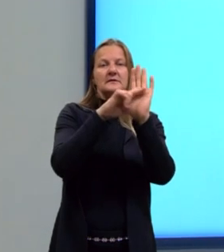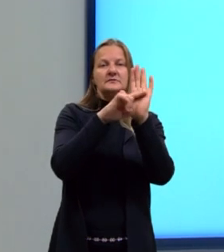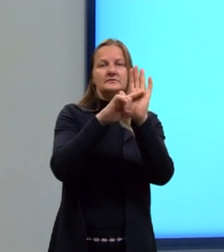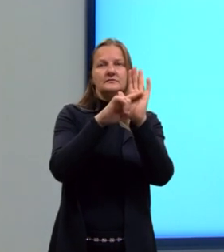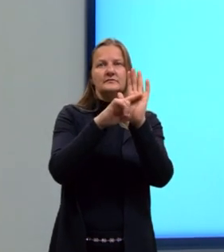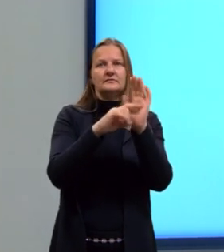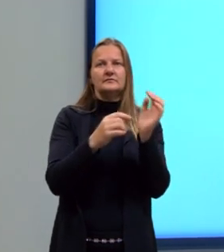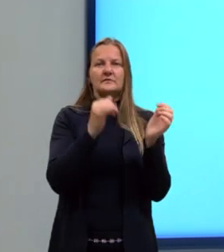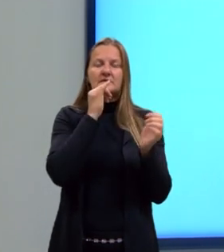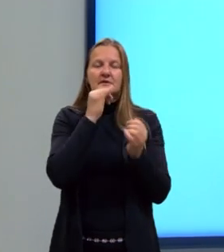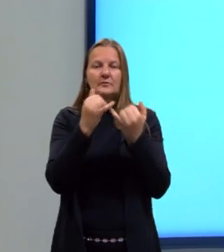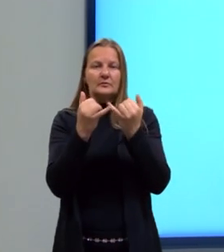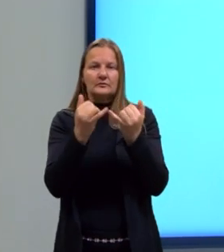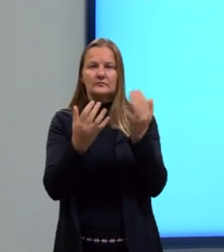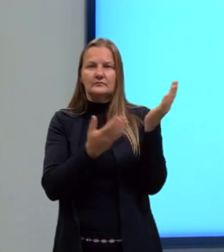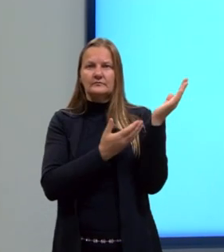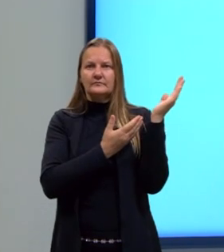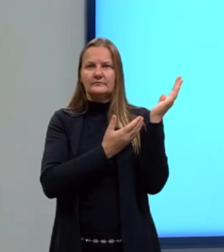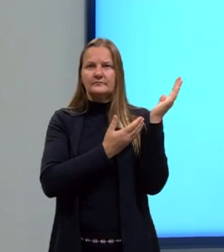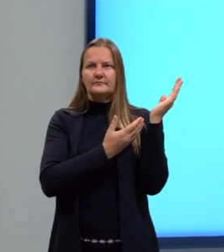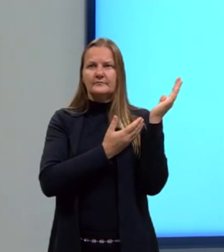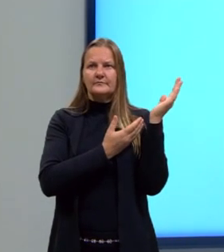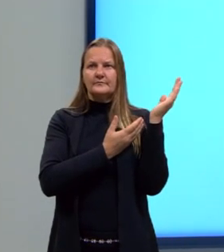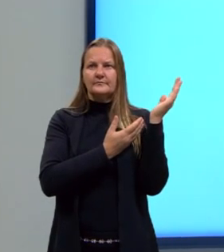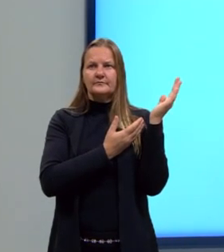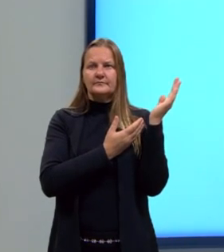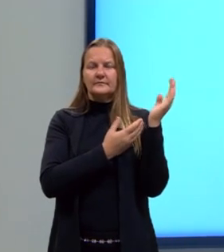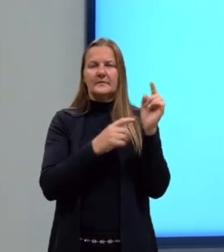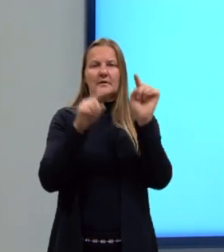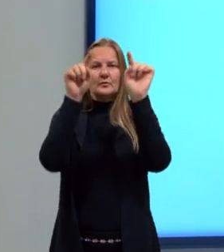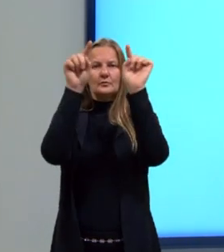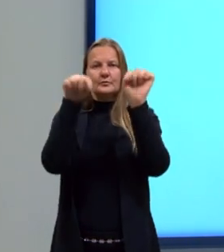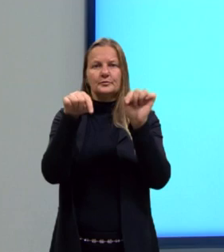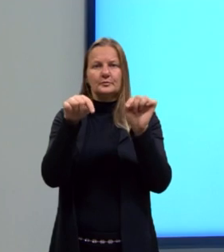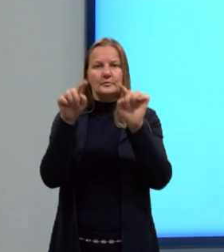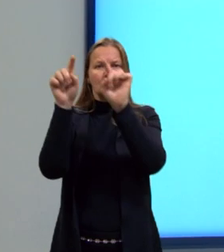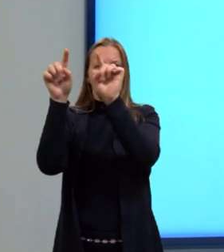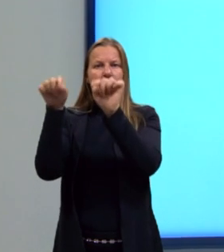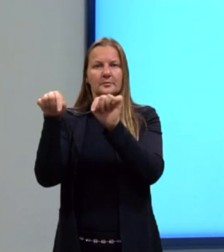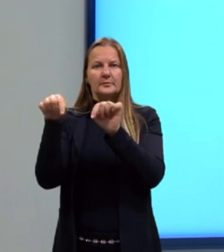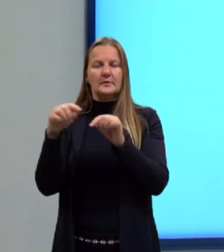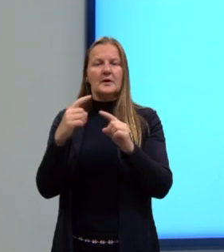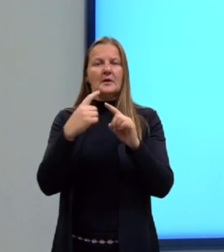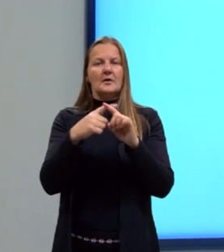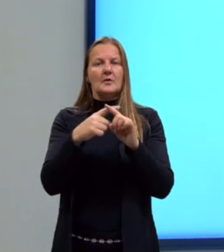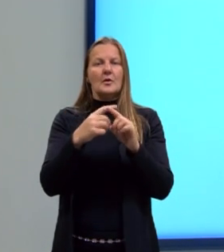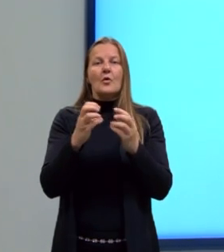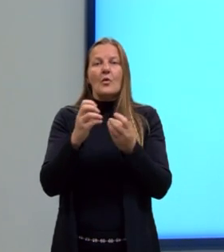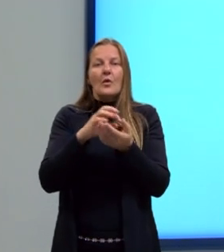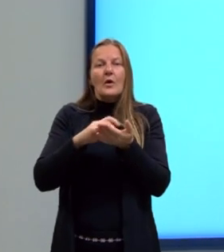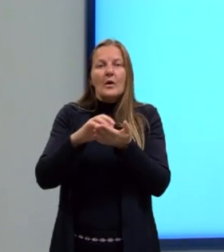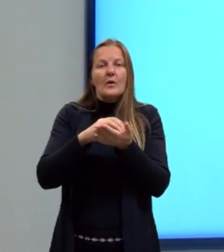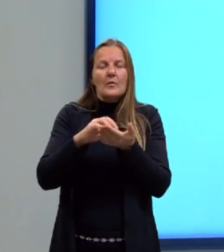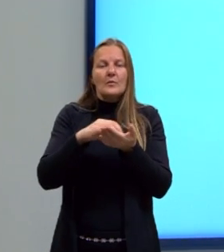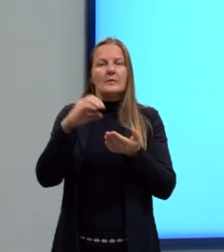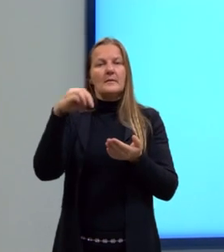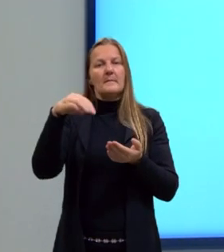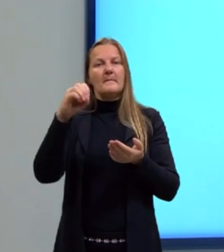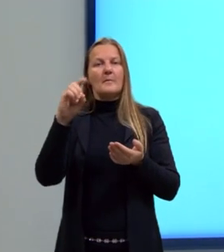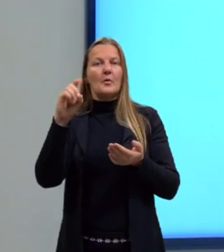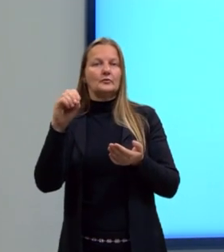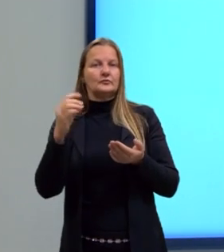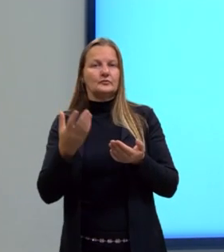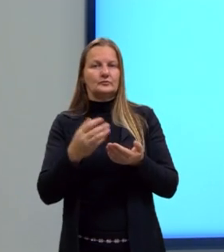ruim ter dois como está acontecendo aqui na verdade né quando eu coloco na lei de cumbe eu vou calcular um módulo né então